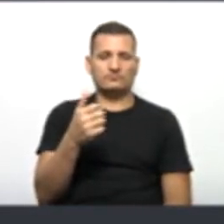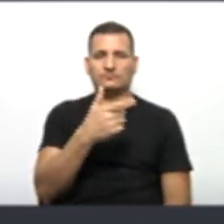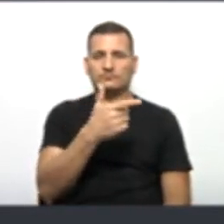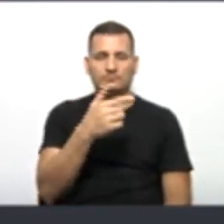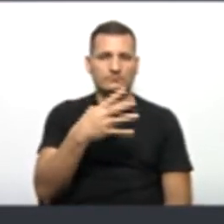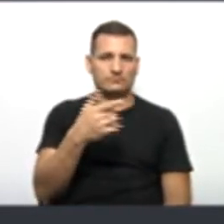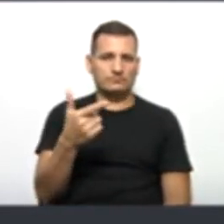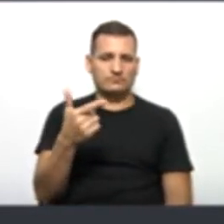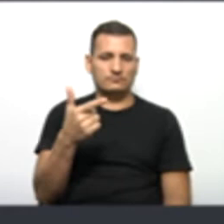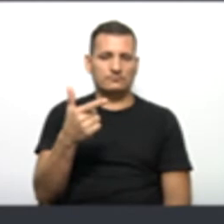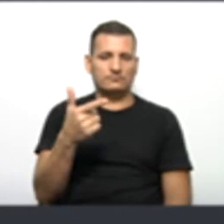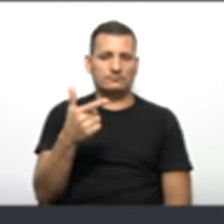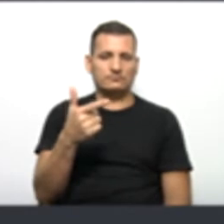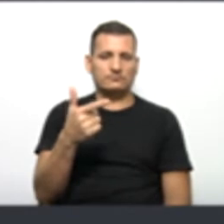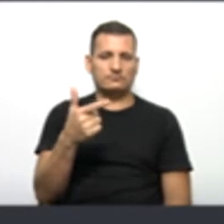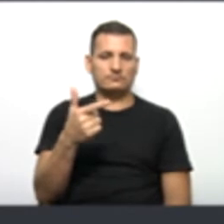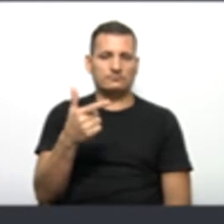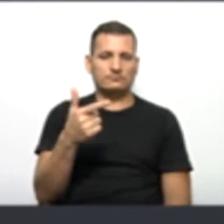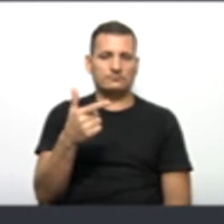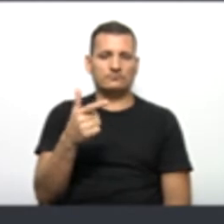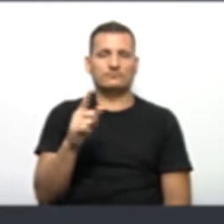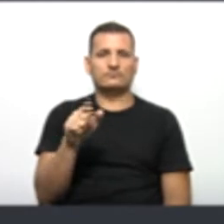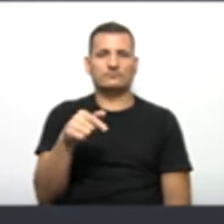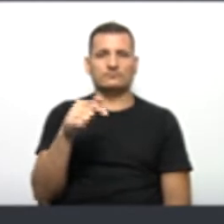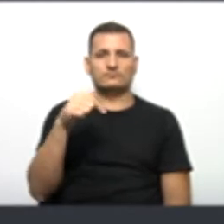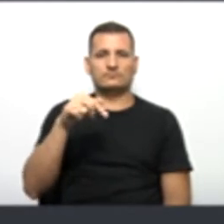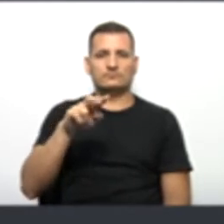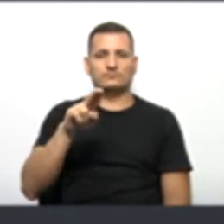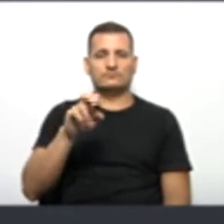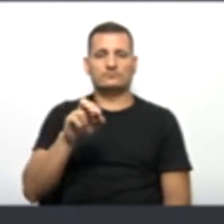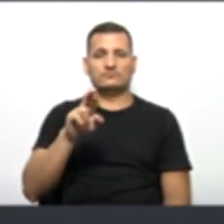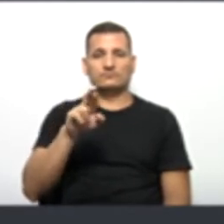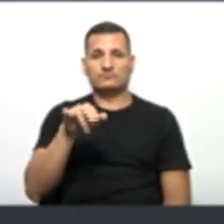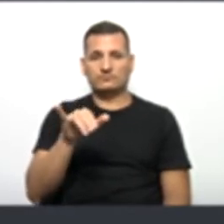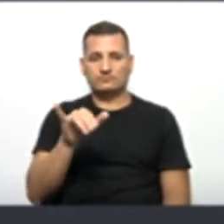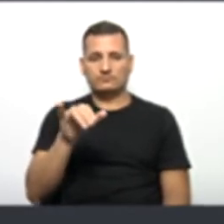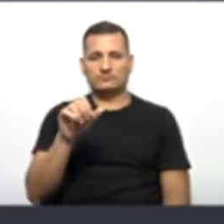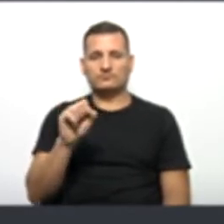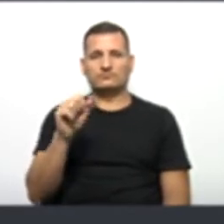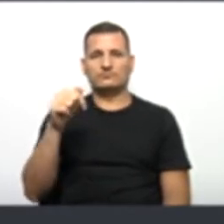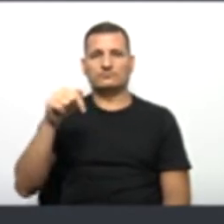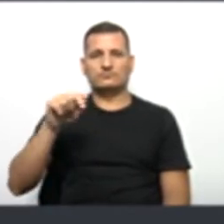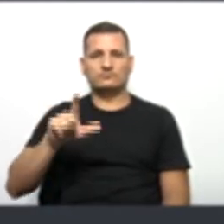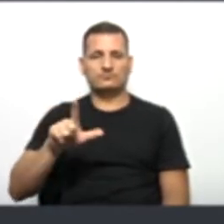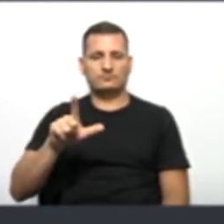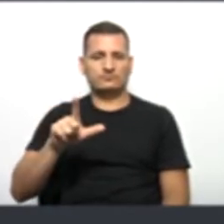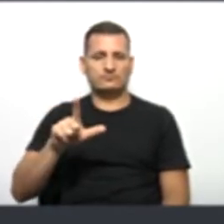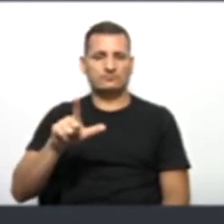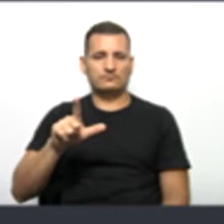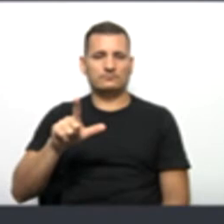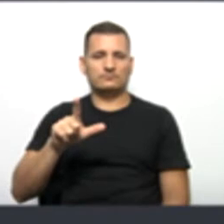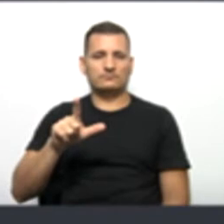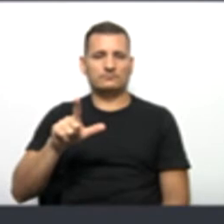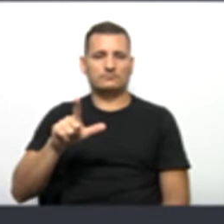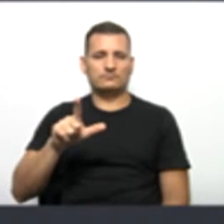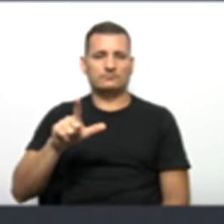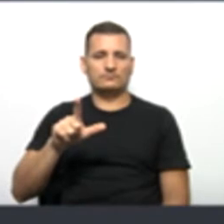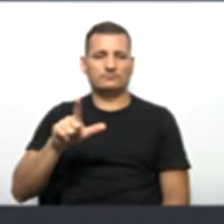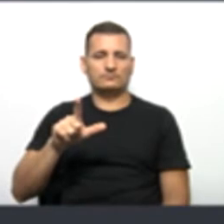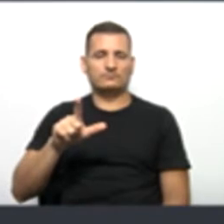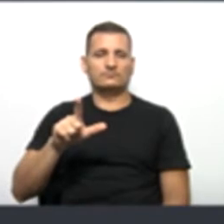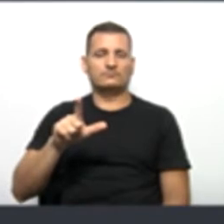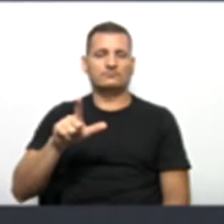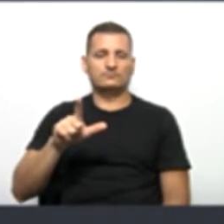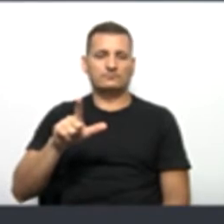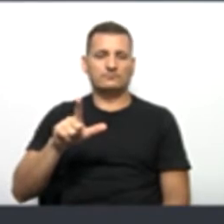tabela ou com o quero ele chama e sequer e sql o kers pl recebe tudo isso daqui